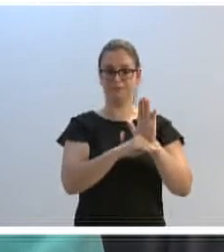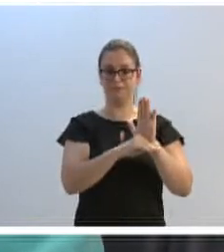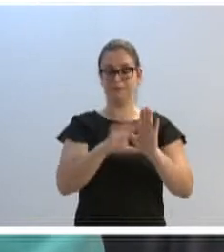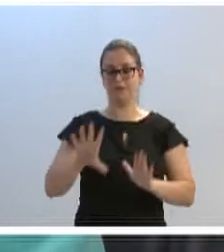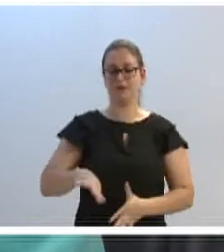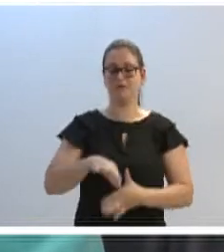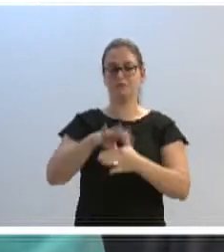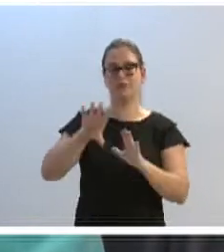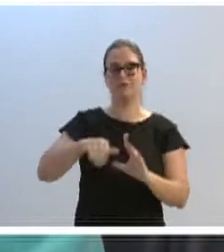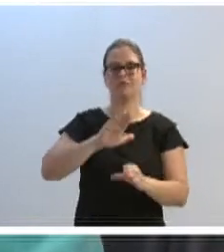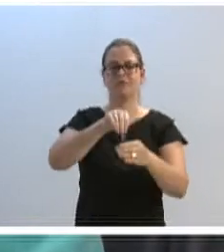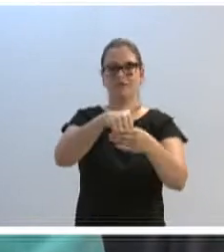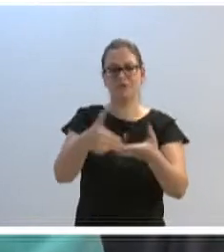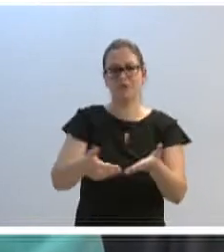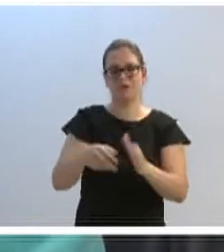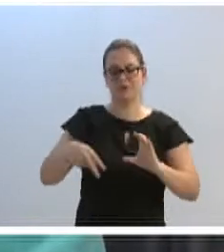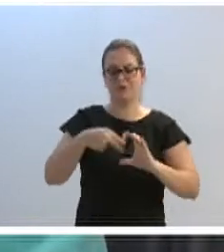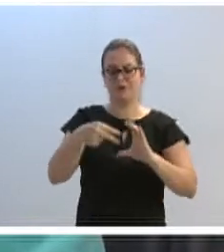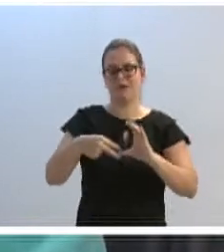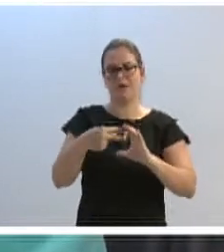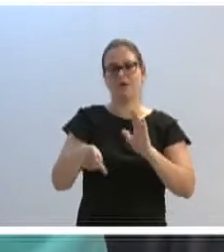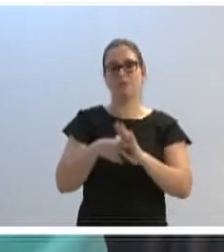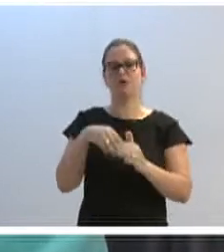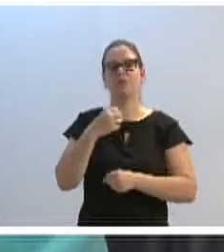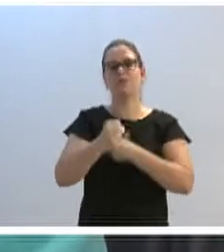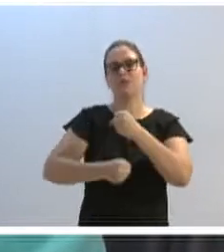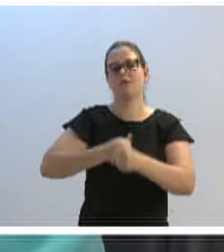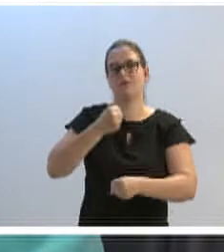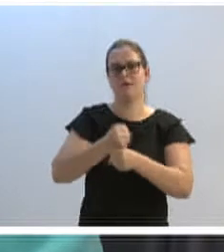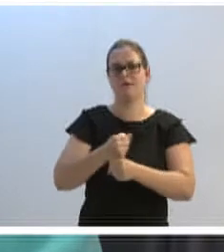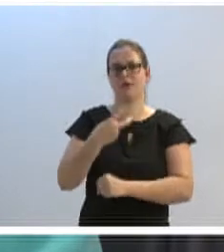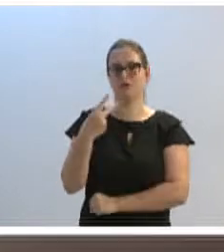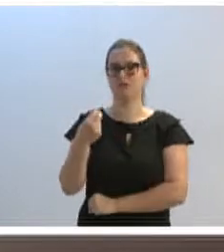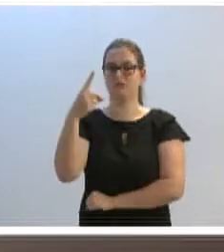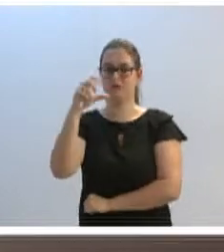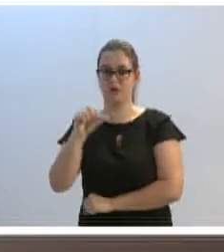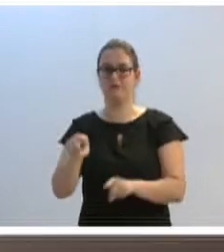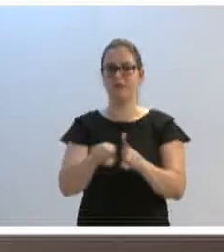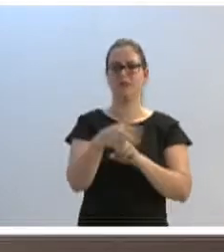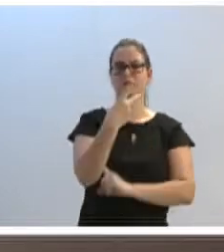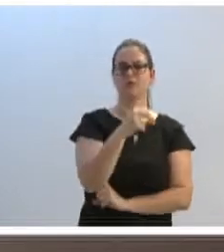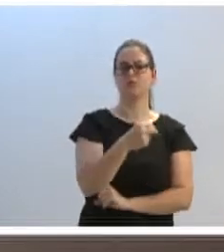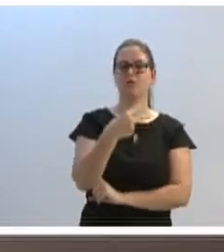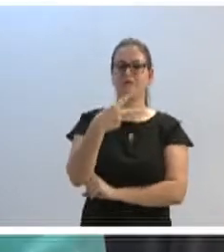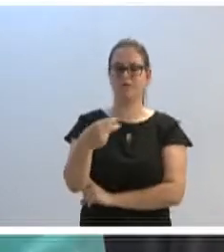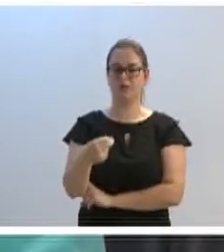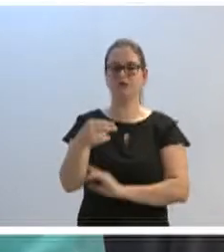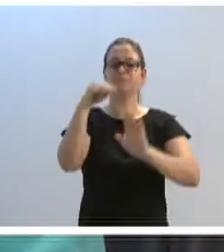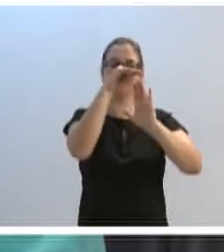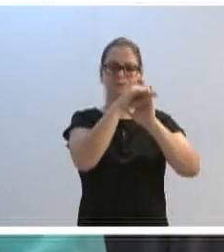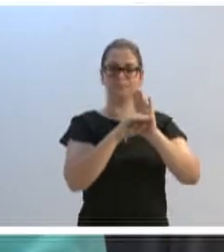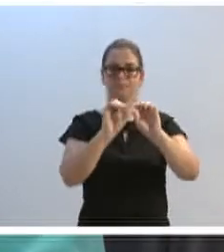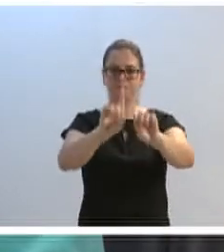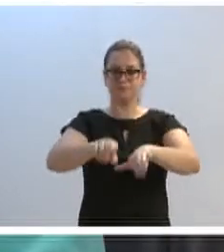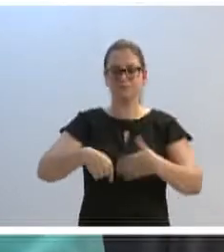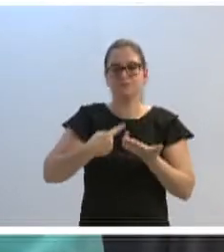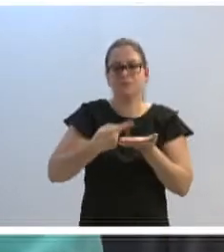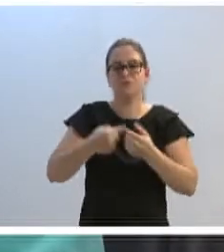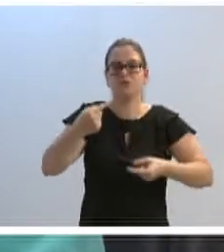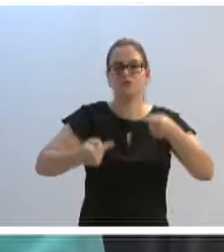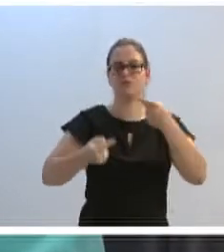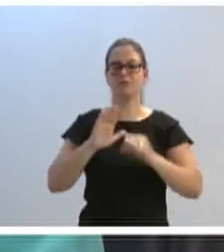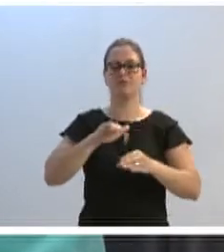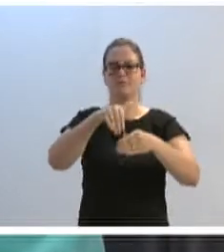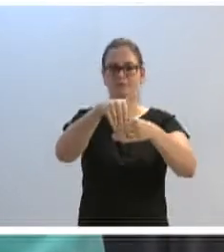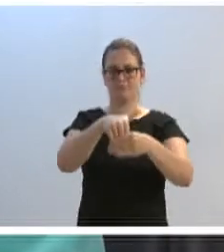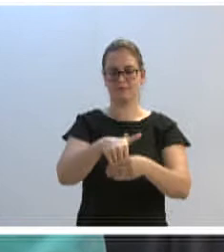da mesa diretora da Câmara Municipal de Blumenau para o biênio 2019-2020. A ordem do dia. Sessão no plenário. Única discussão e votação,